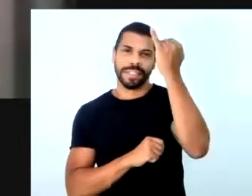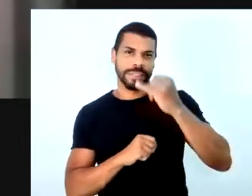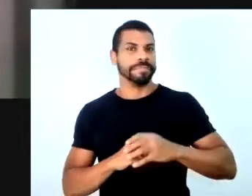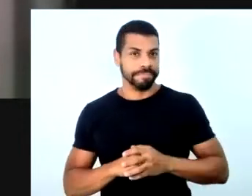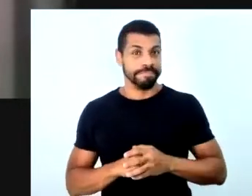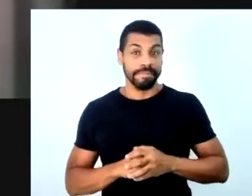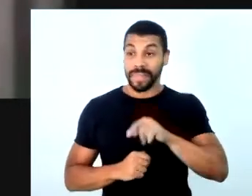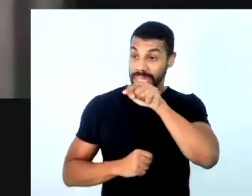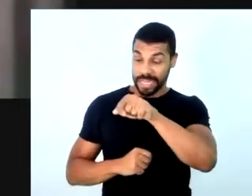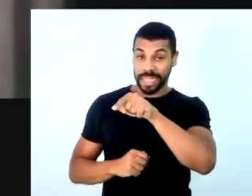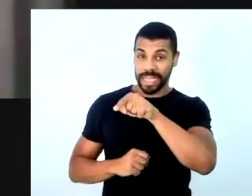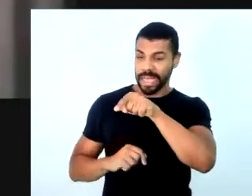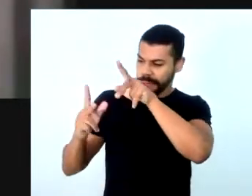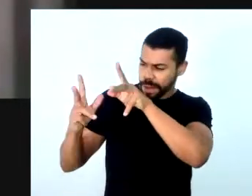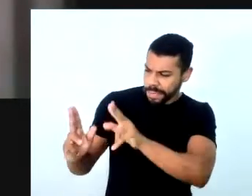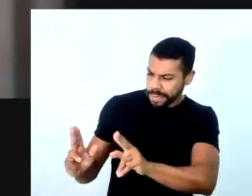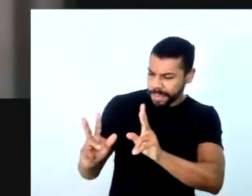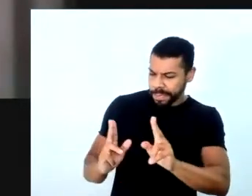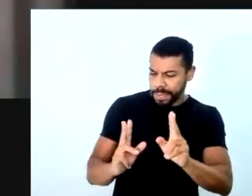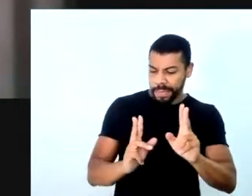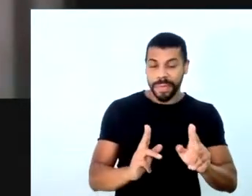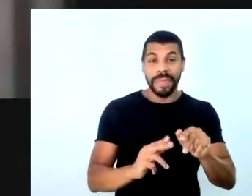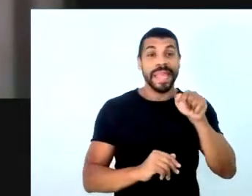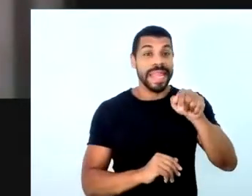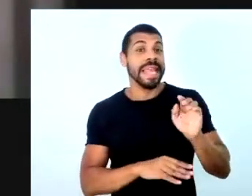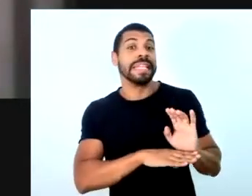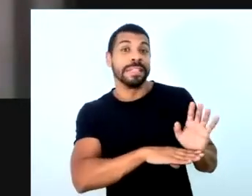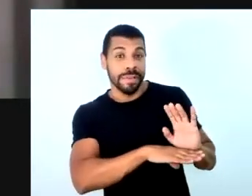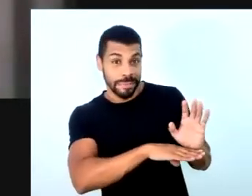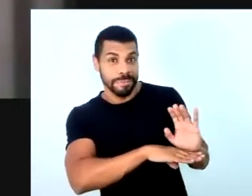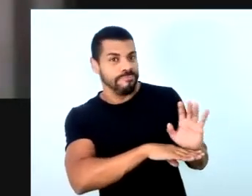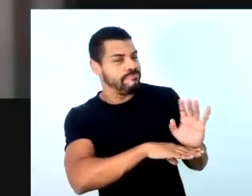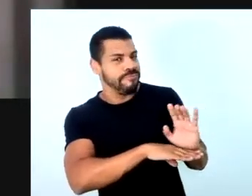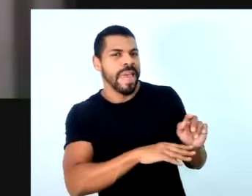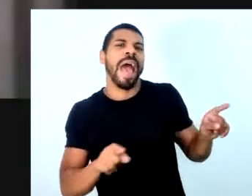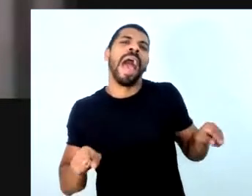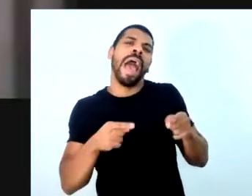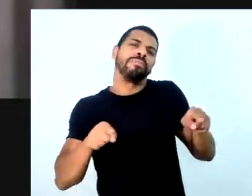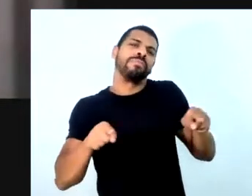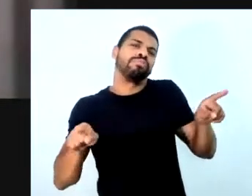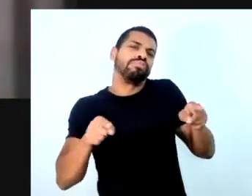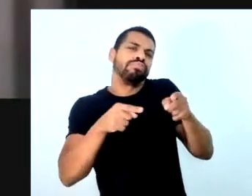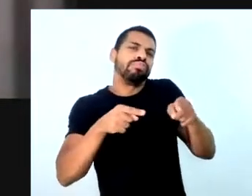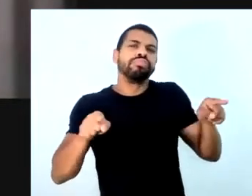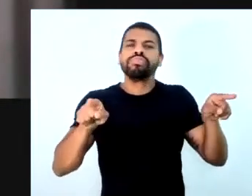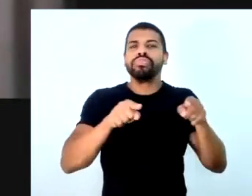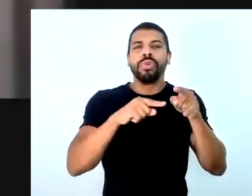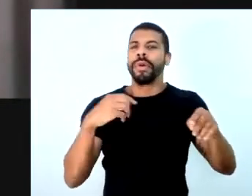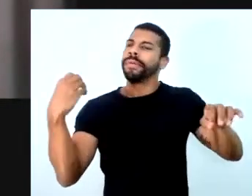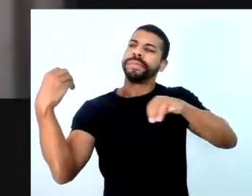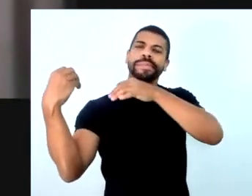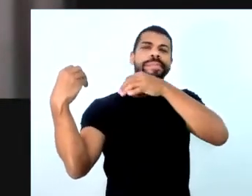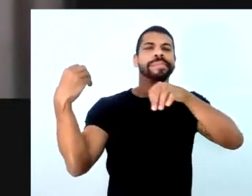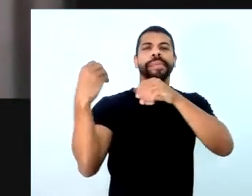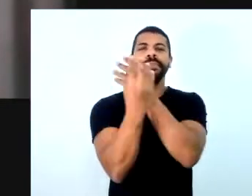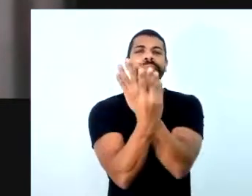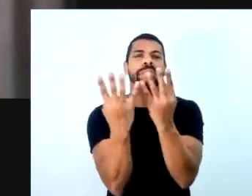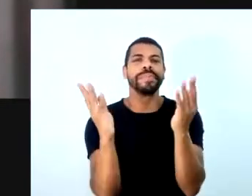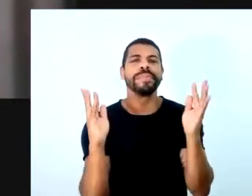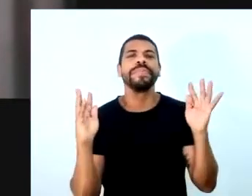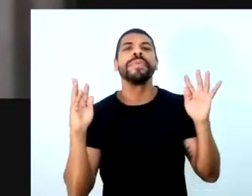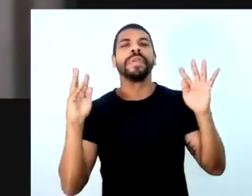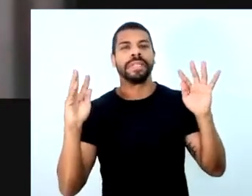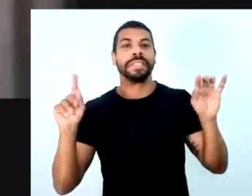muleta, ela é uma ferramenta da narrativa. E no Pluft, a trilha sonora é do Tim Rescala e foi gravada